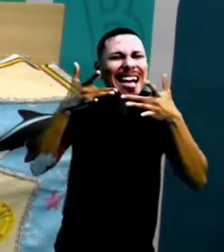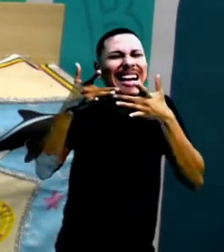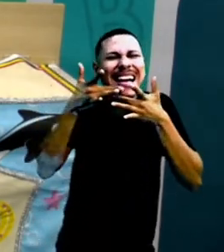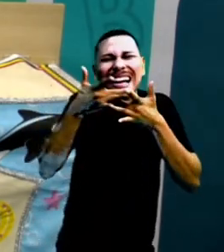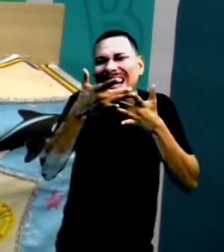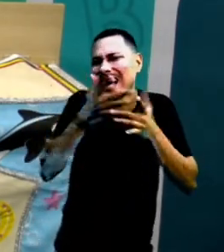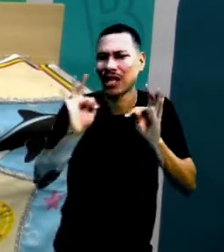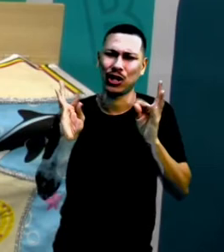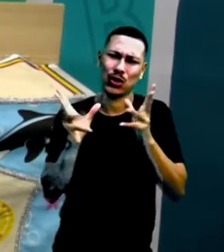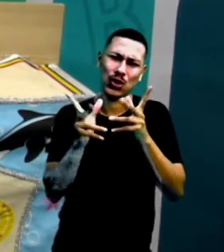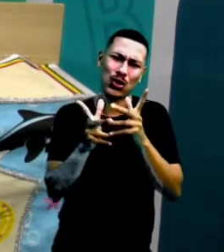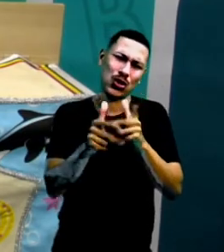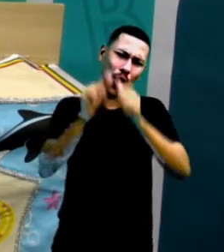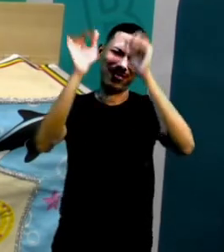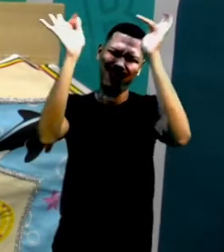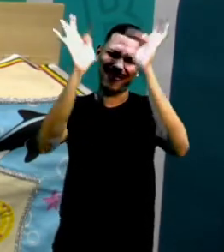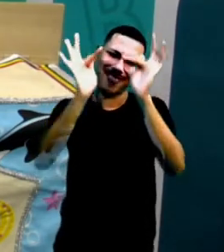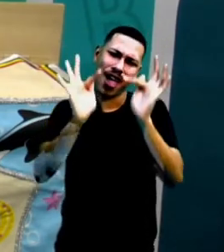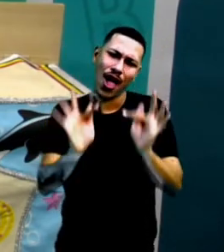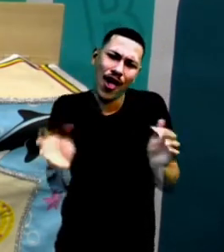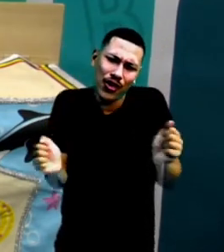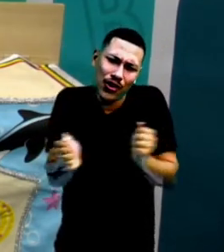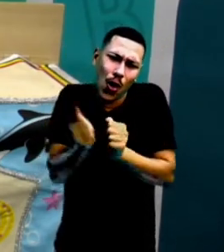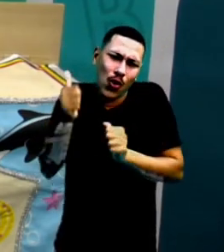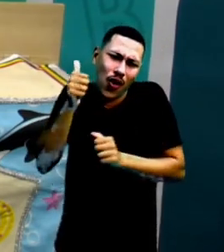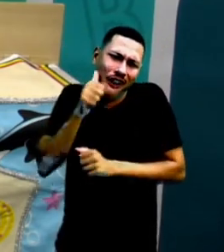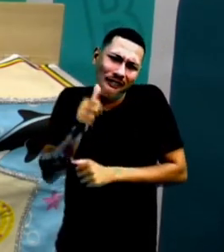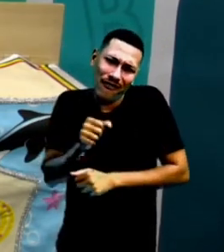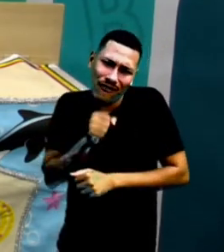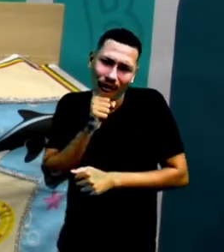foram felizes junto com a avó.